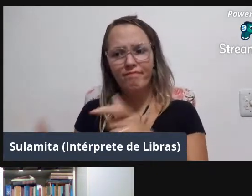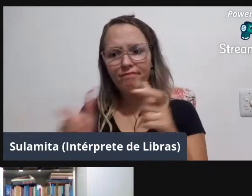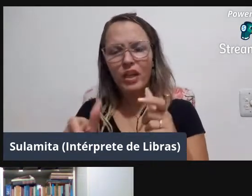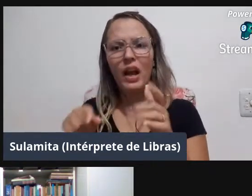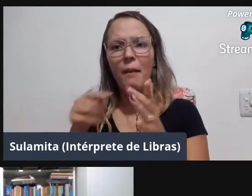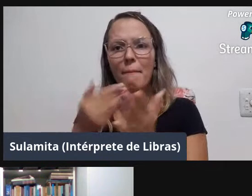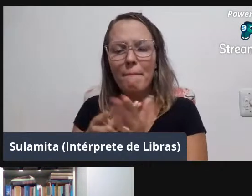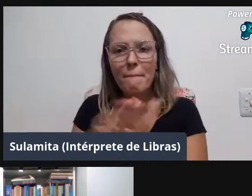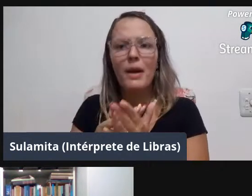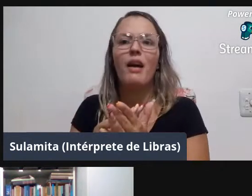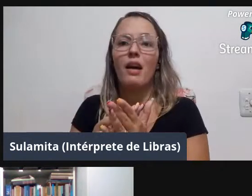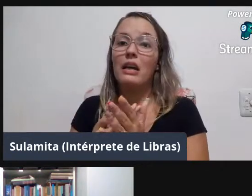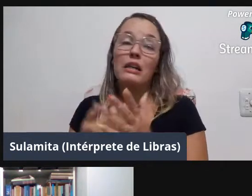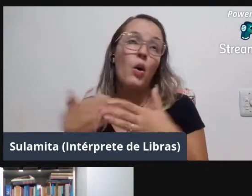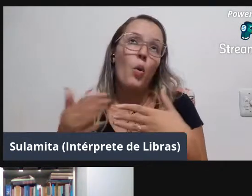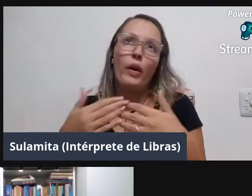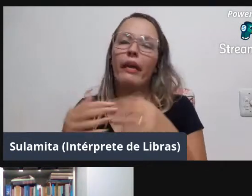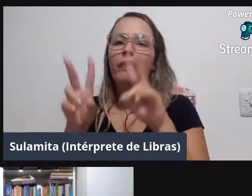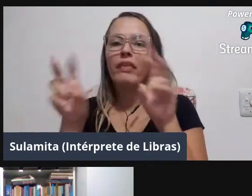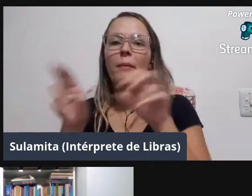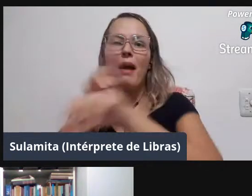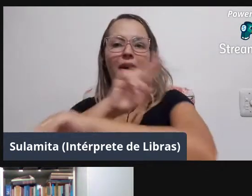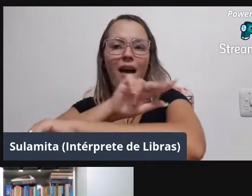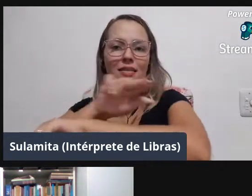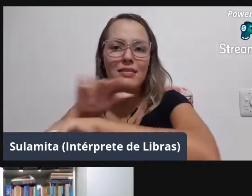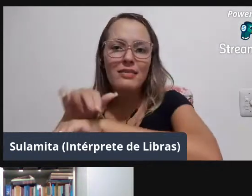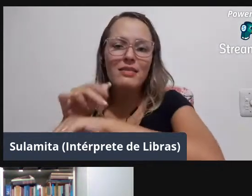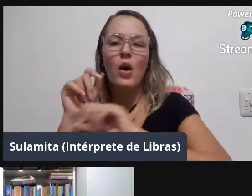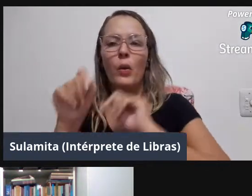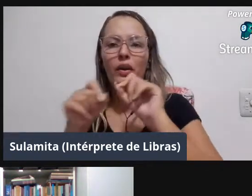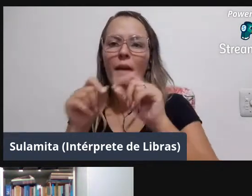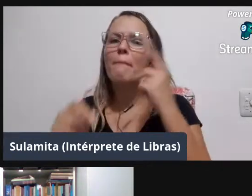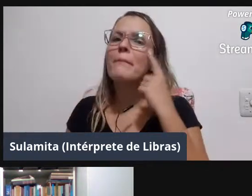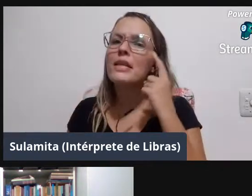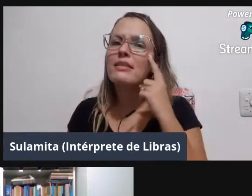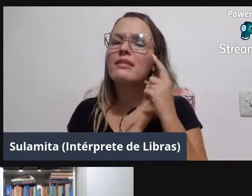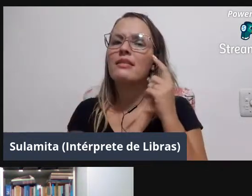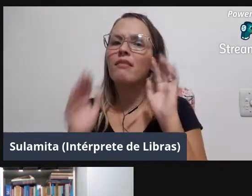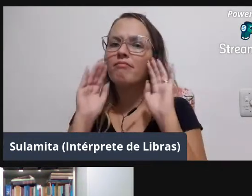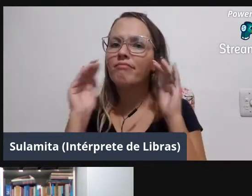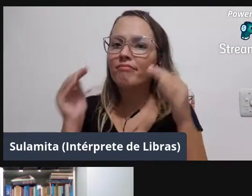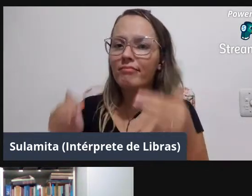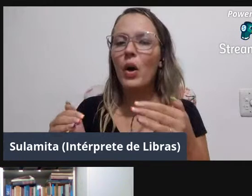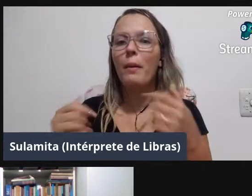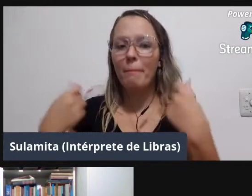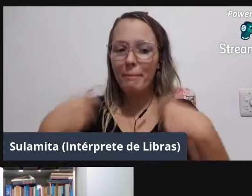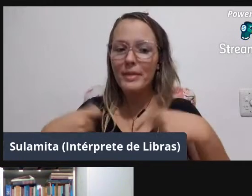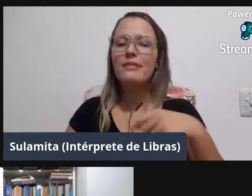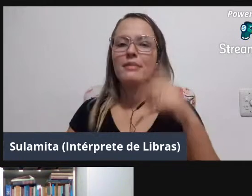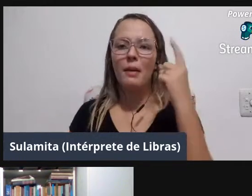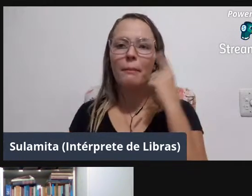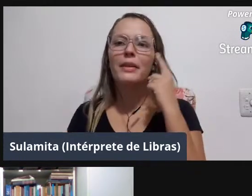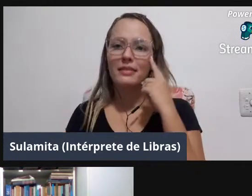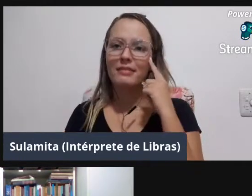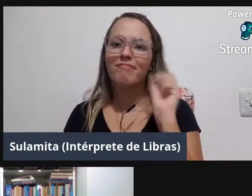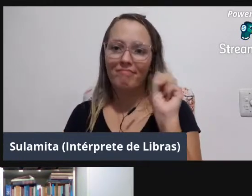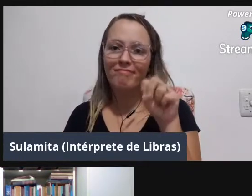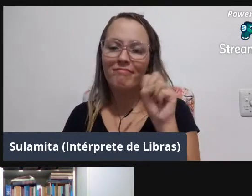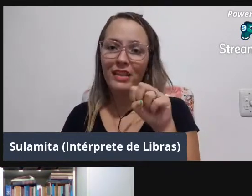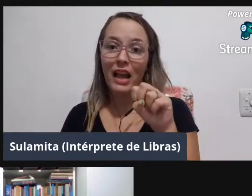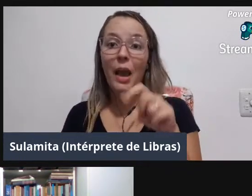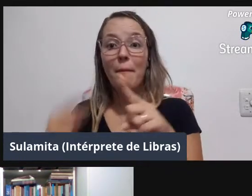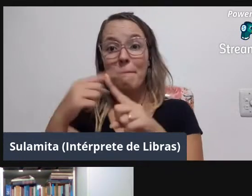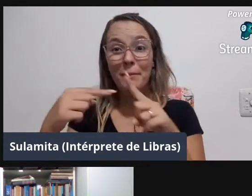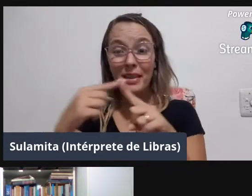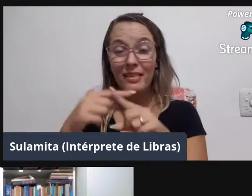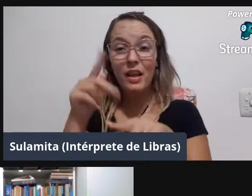na sua pesquisa, pensar assim explicitamente, né? Você tem que pensar, porque afinal de contas é metade da população,